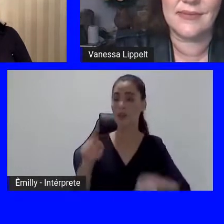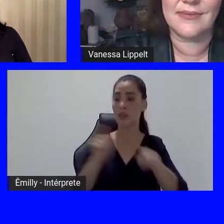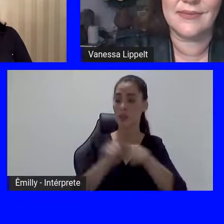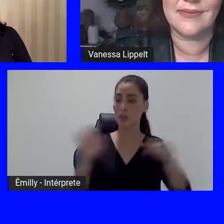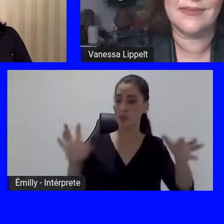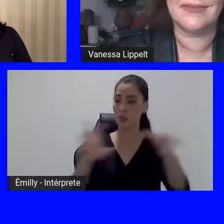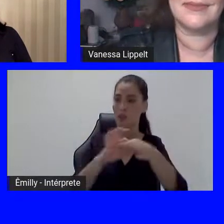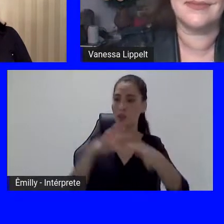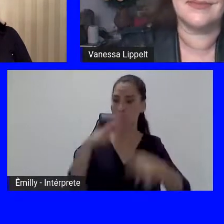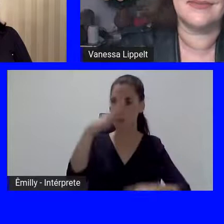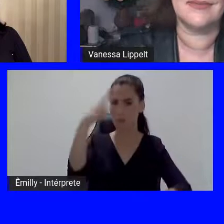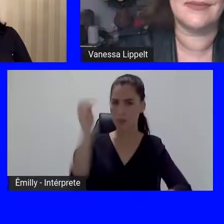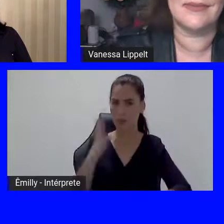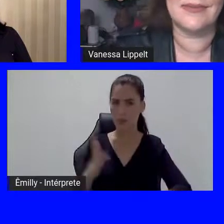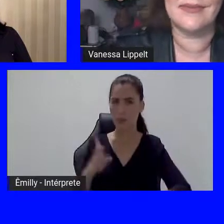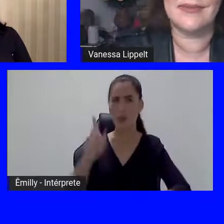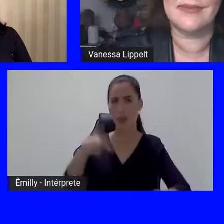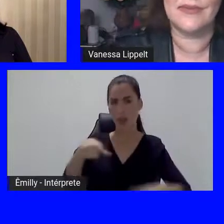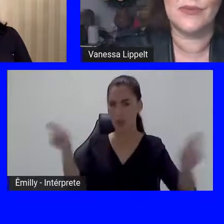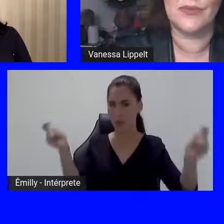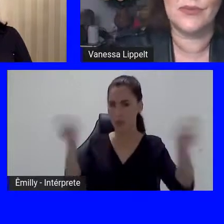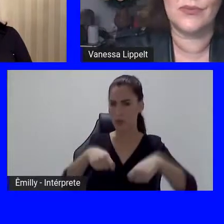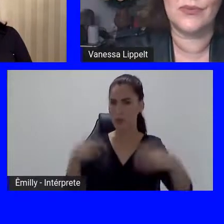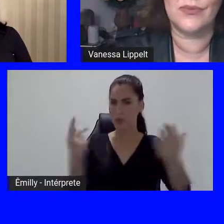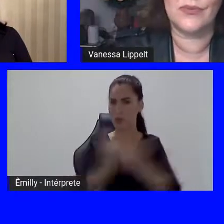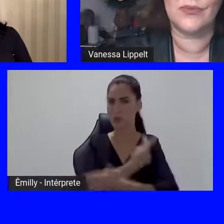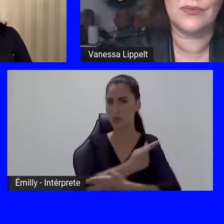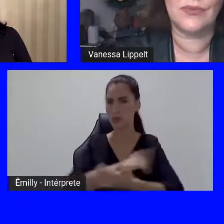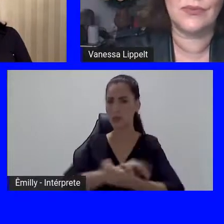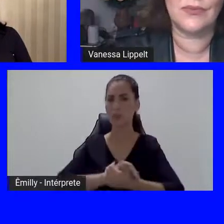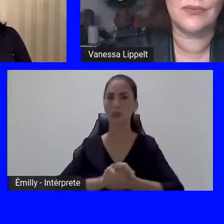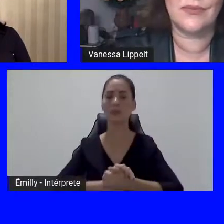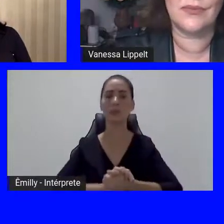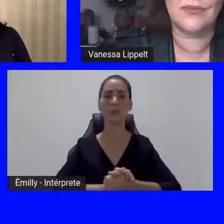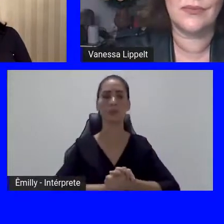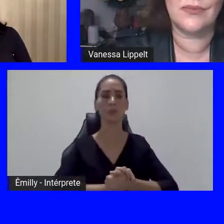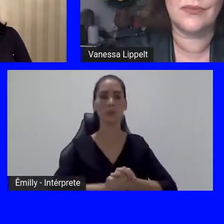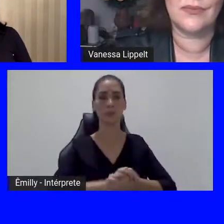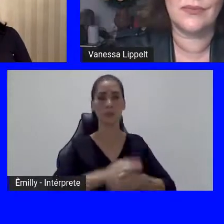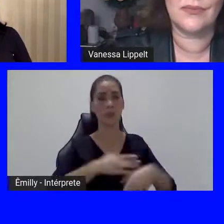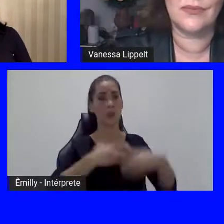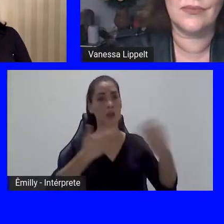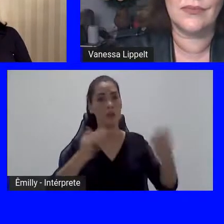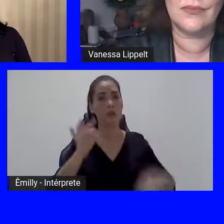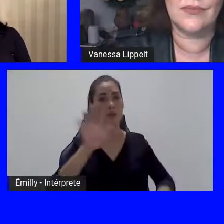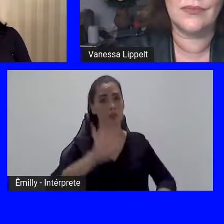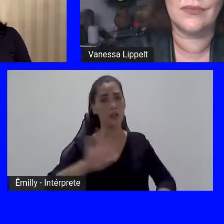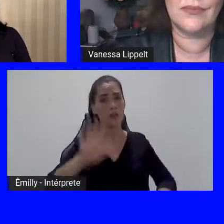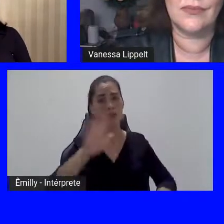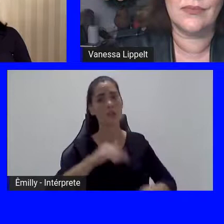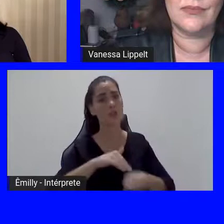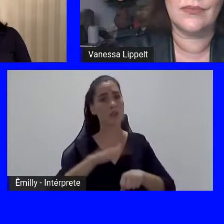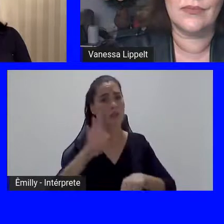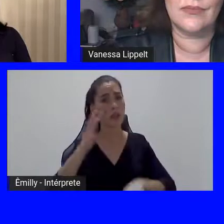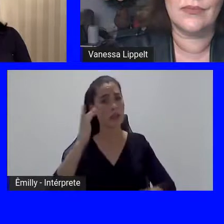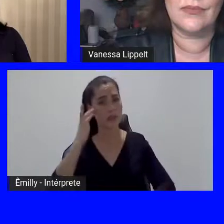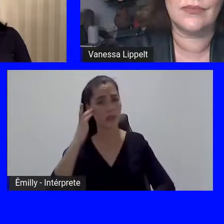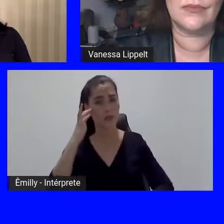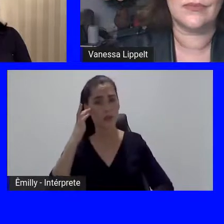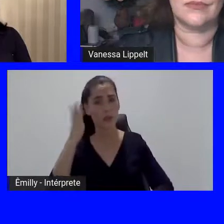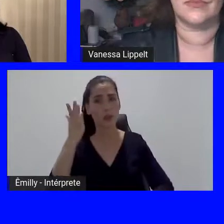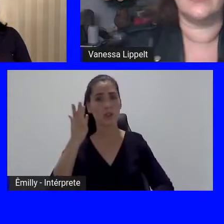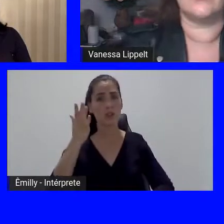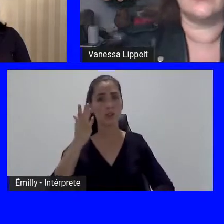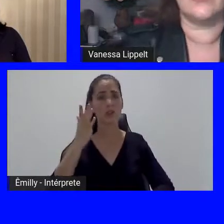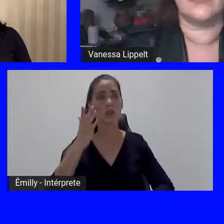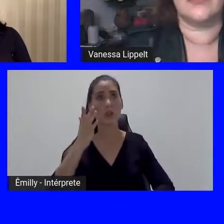coisa possível de vir a acontecer? Mas a federação é mais fácil com União Brasil, mais difícil com o